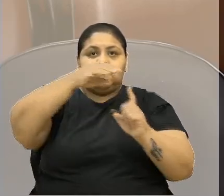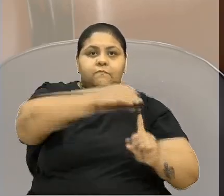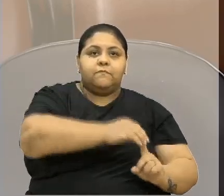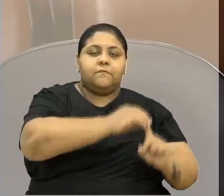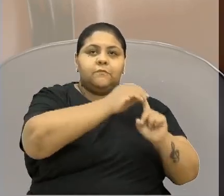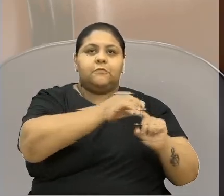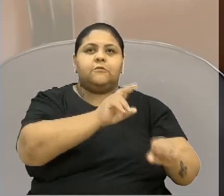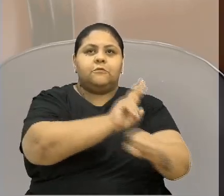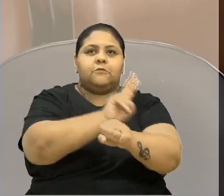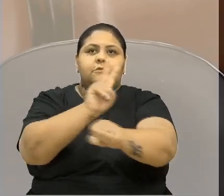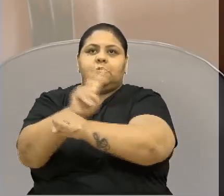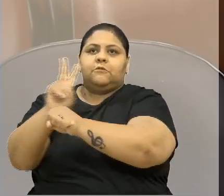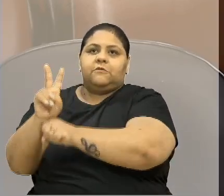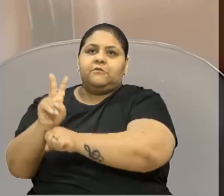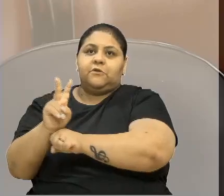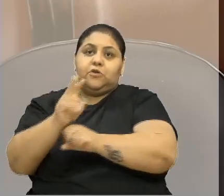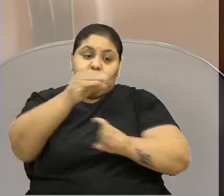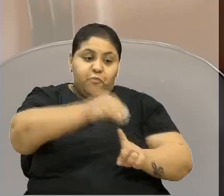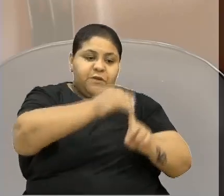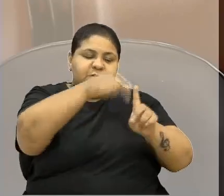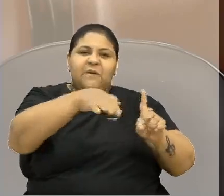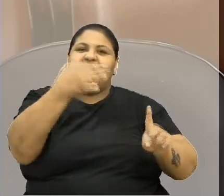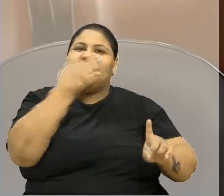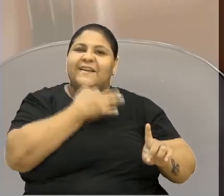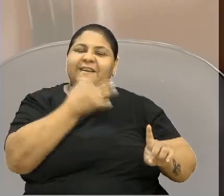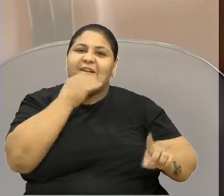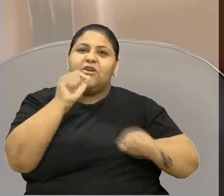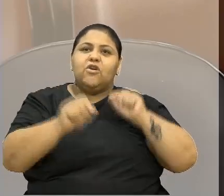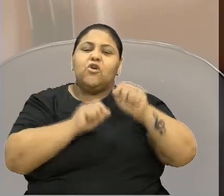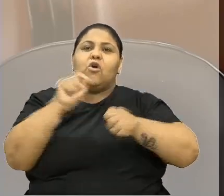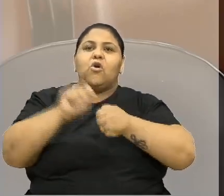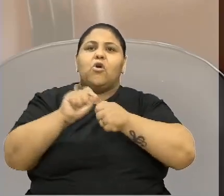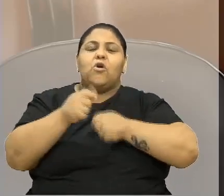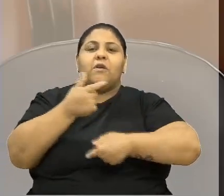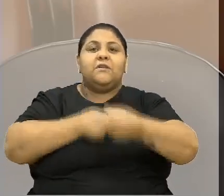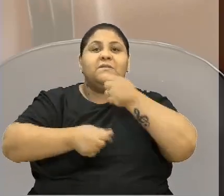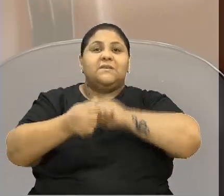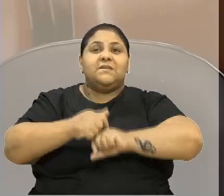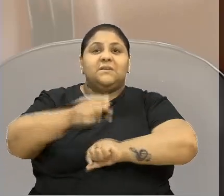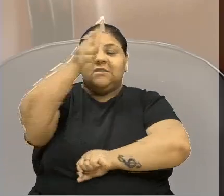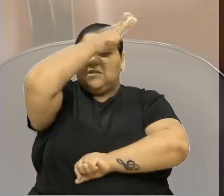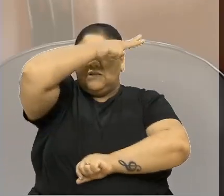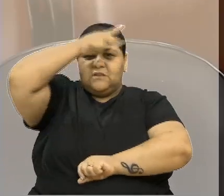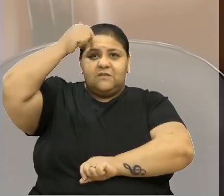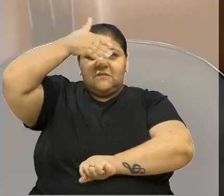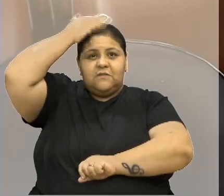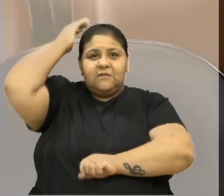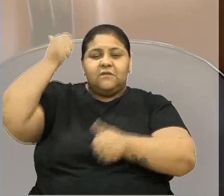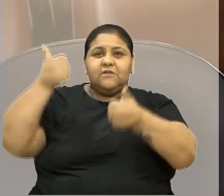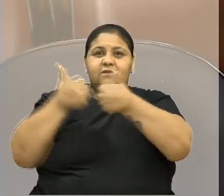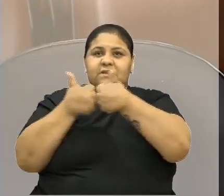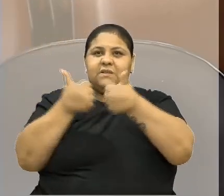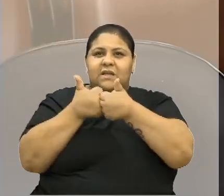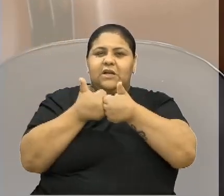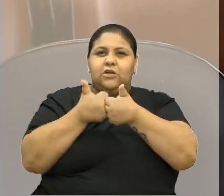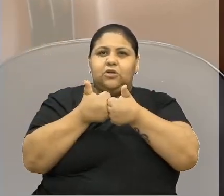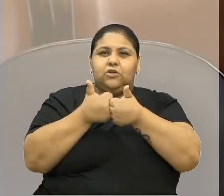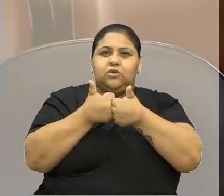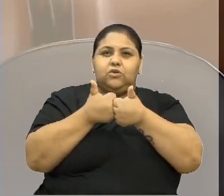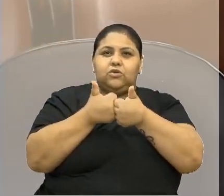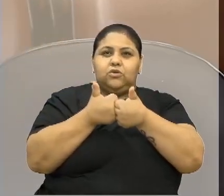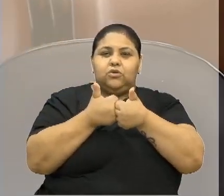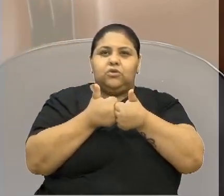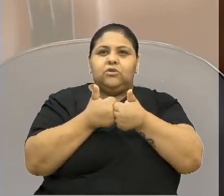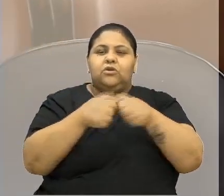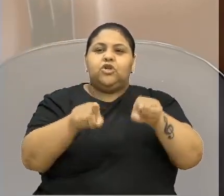de cuidar do coração da nossa cidade, como foi feito na administração do prefeito Alceu, ali ao lado do Shopping São Pelegrino, que era